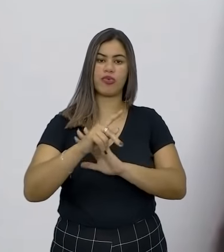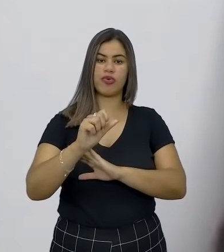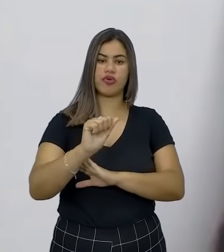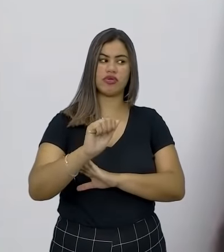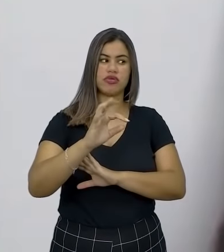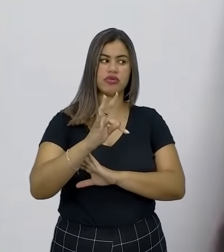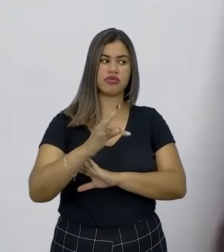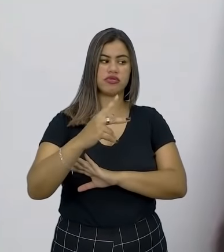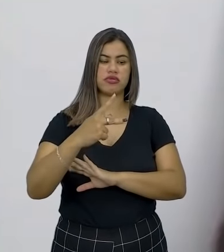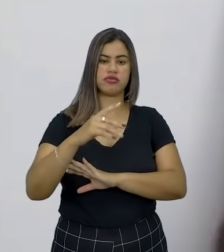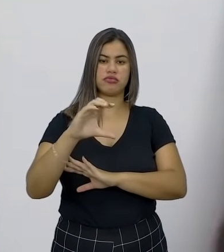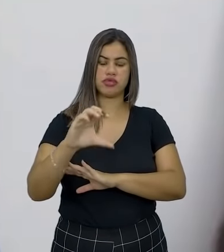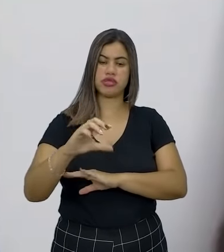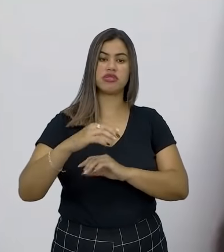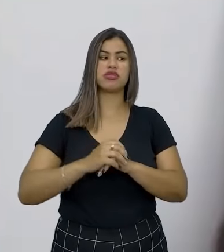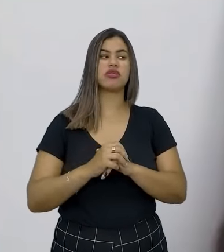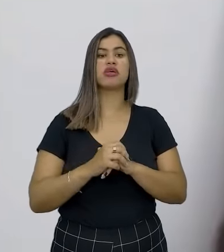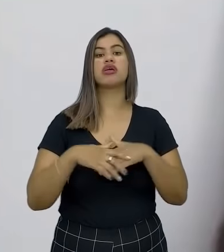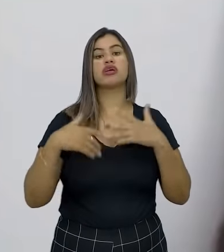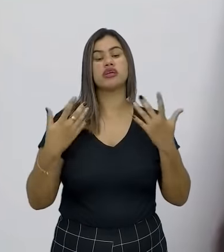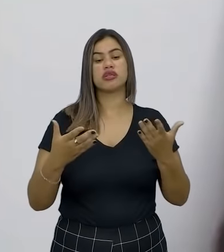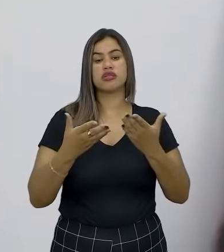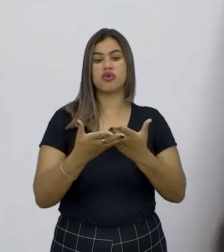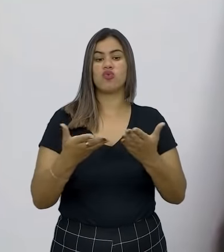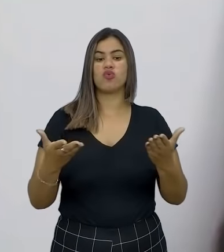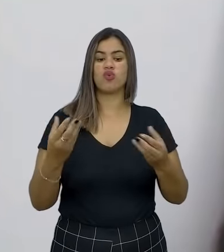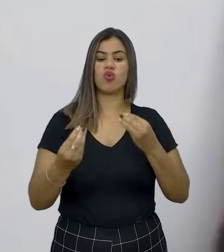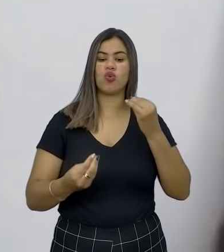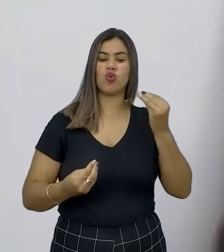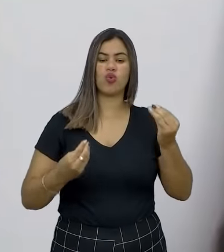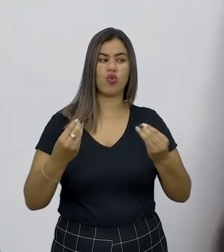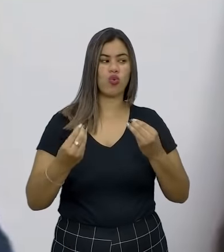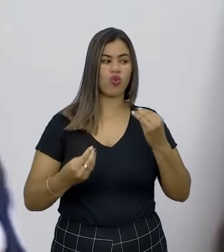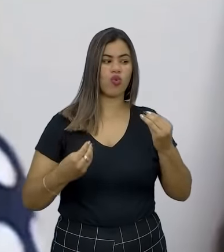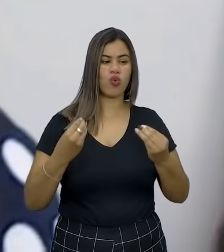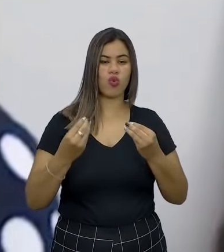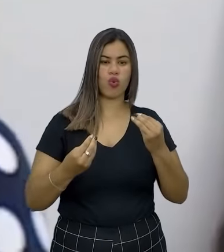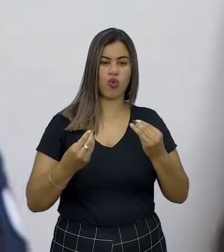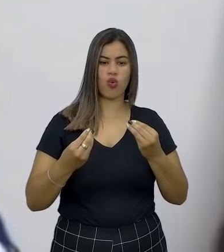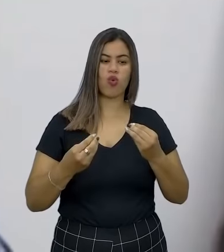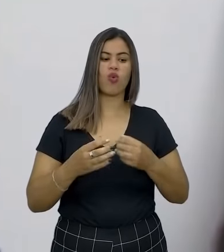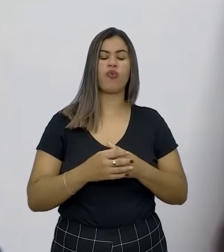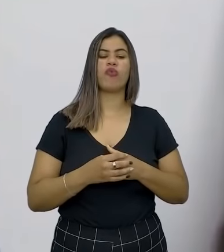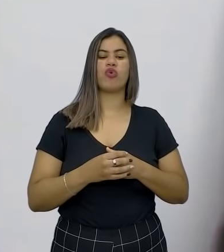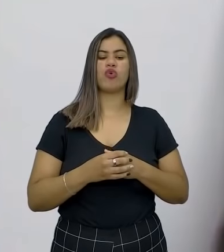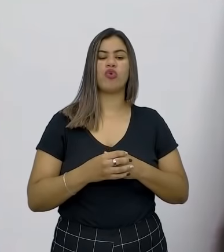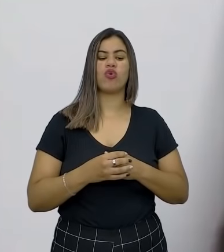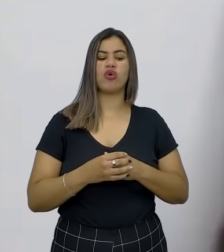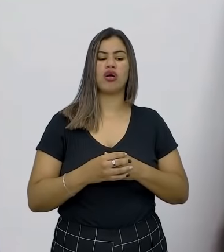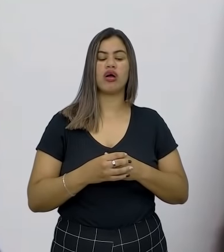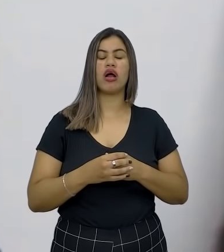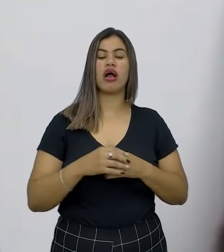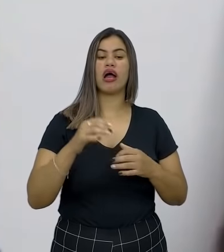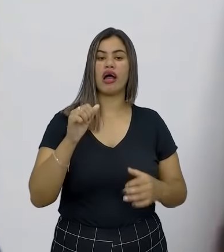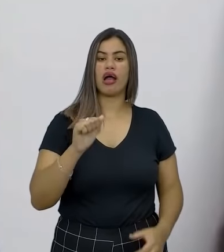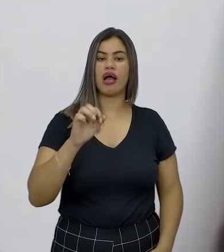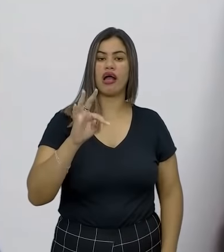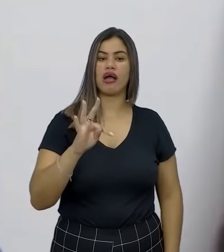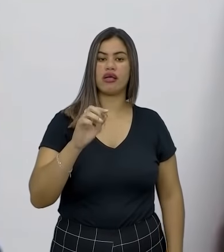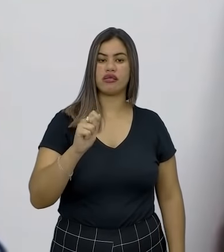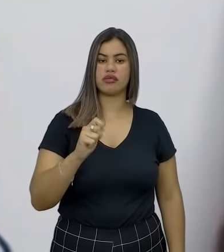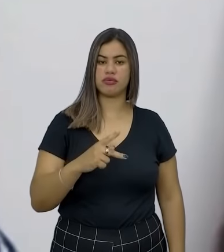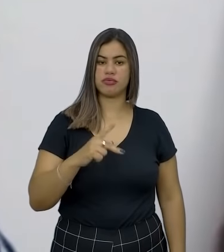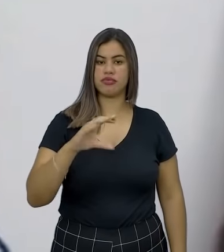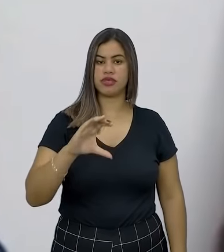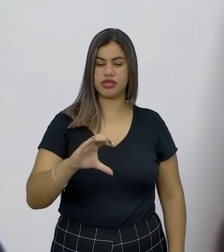Então, possivelmente, quando vocês estiverem assincronamente, né, assistindo a essa ATPC, nós